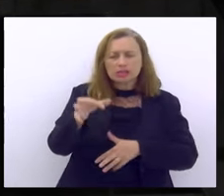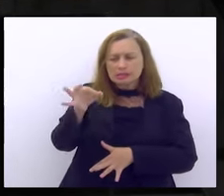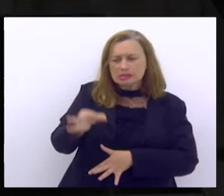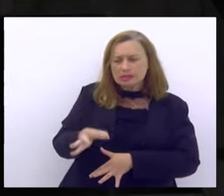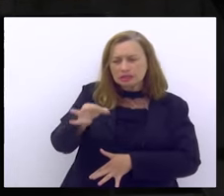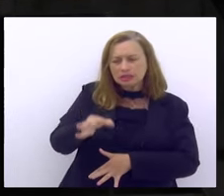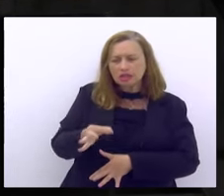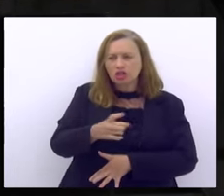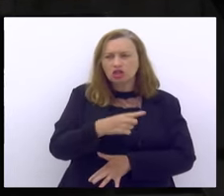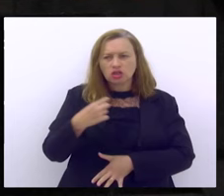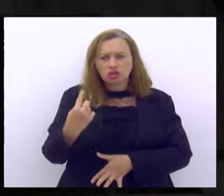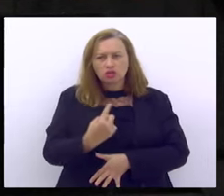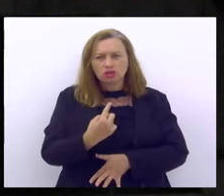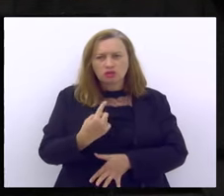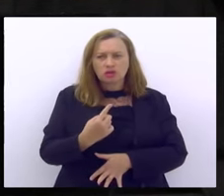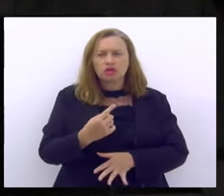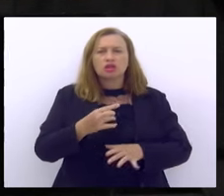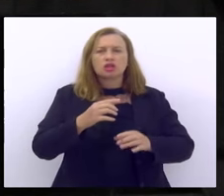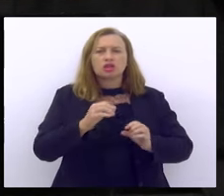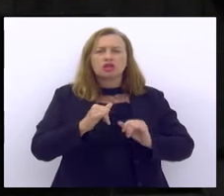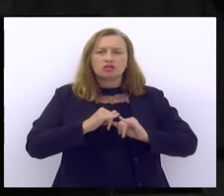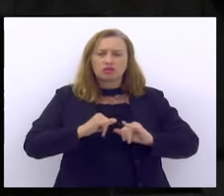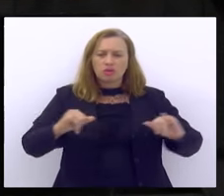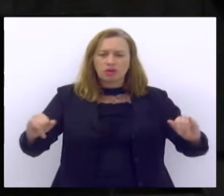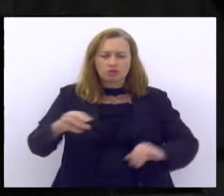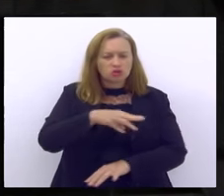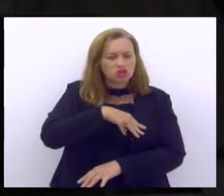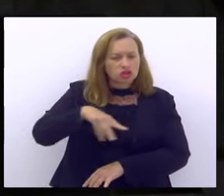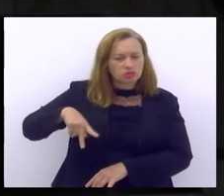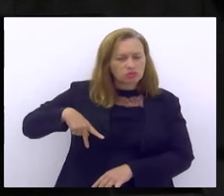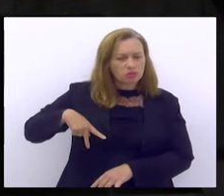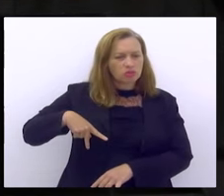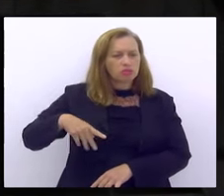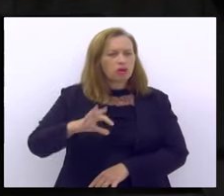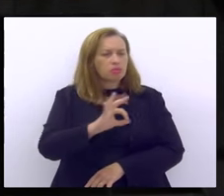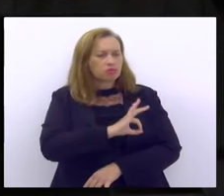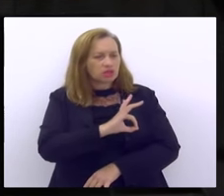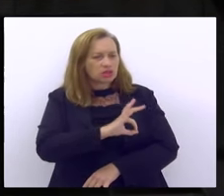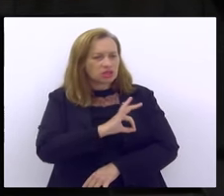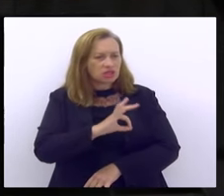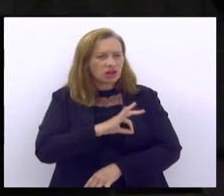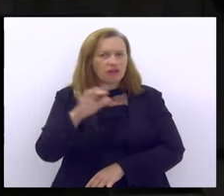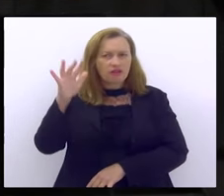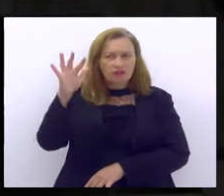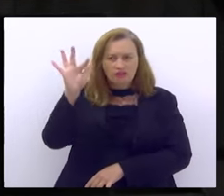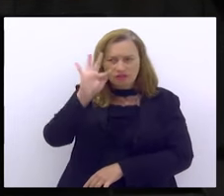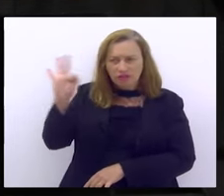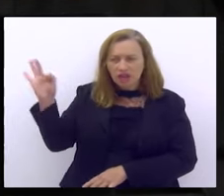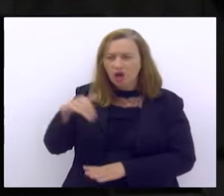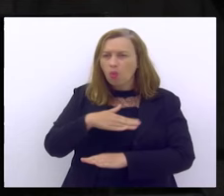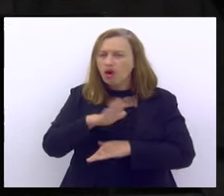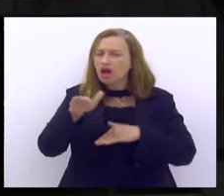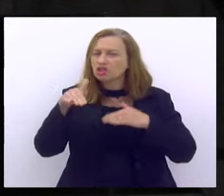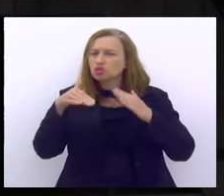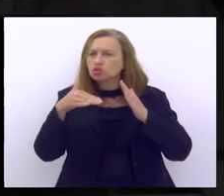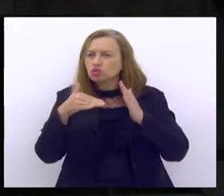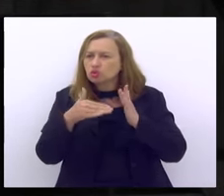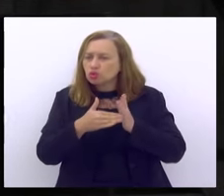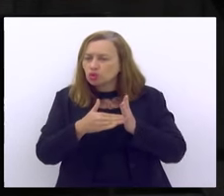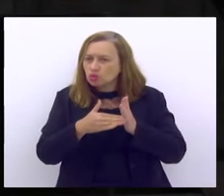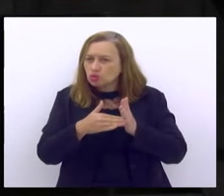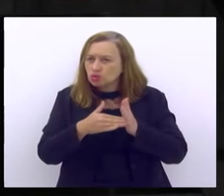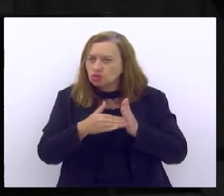nós faremos a devida comunicação ao Ministério Público, à Polícia Federal, a todos os